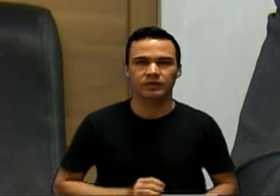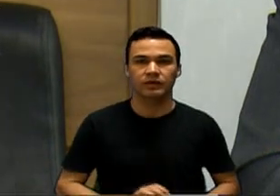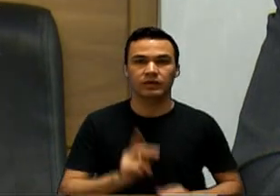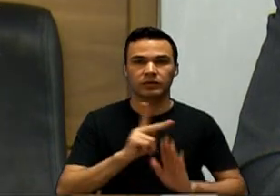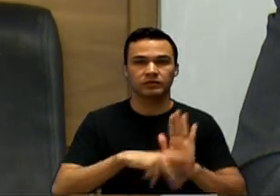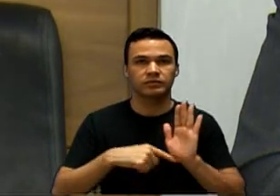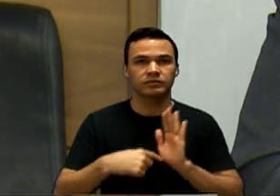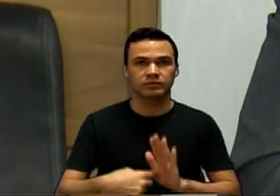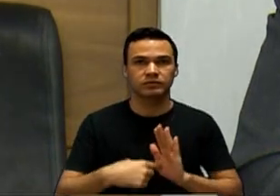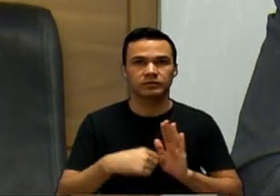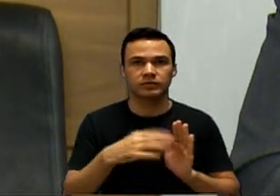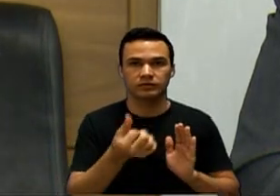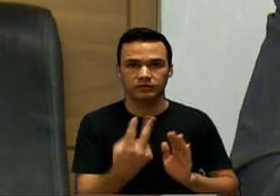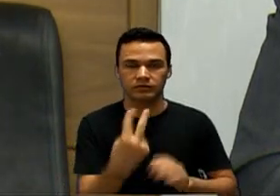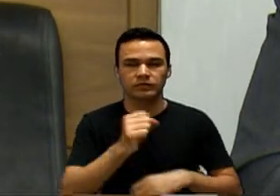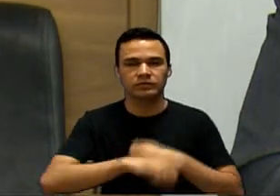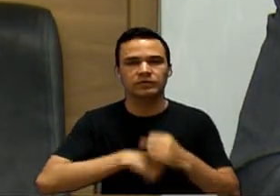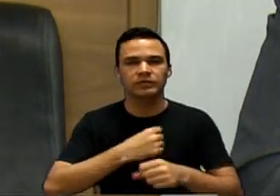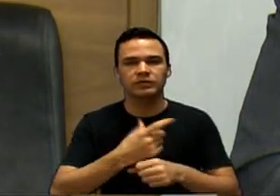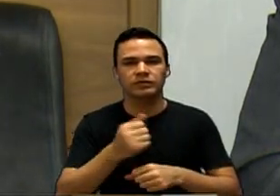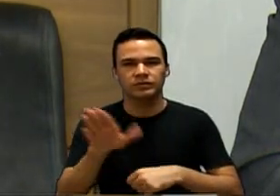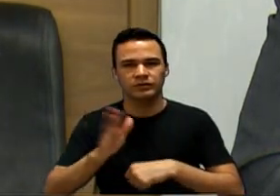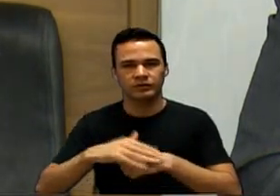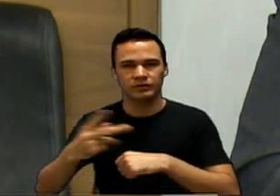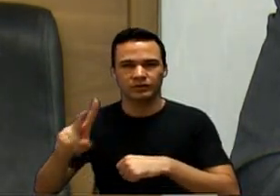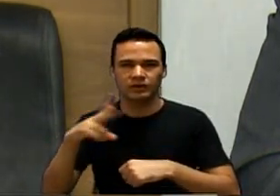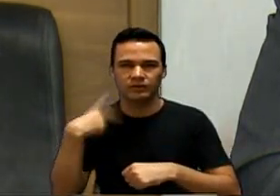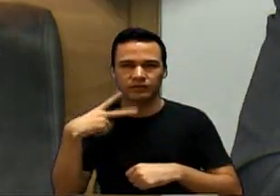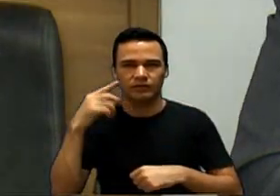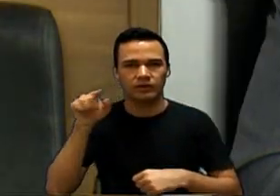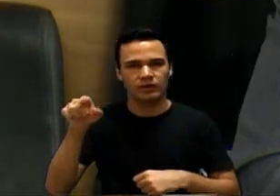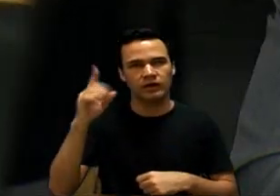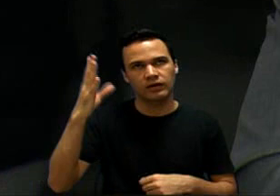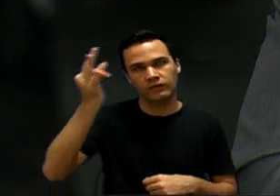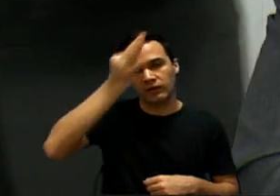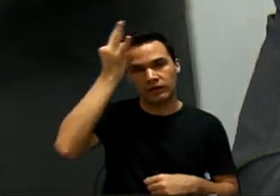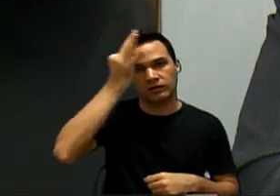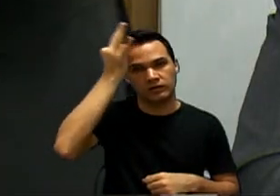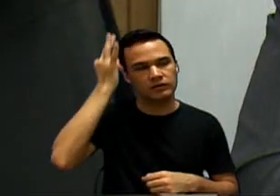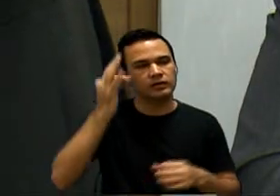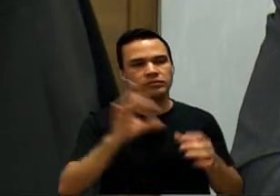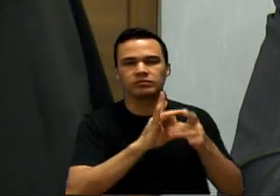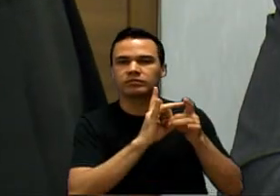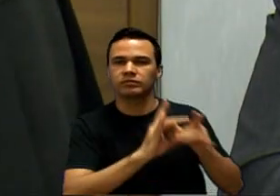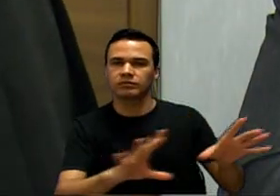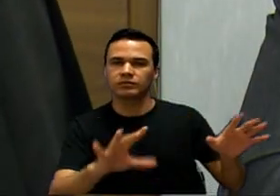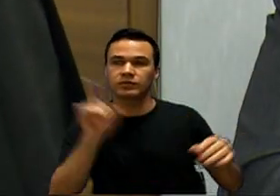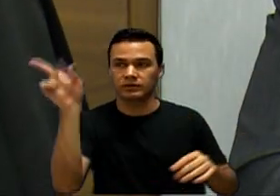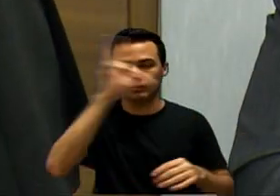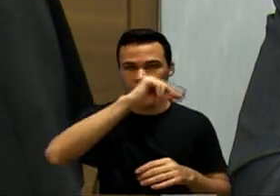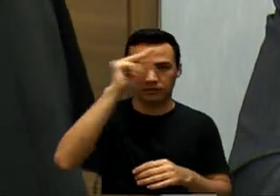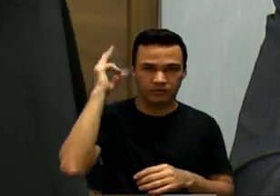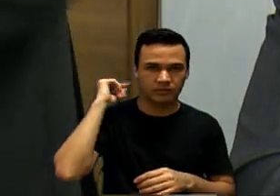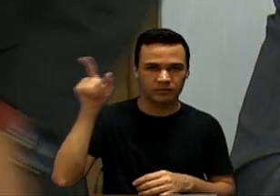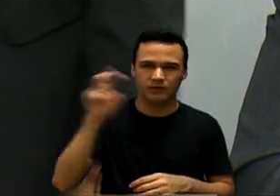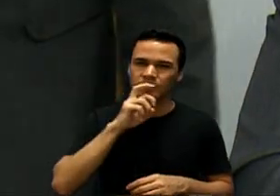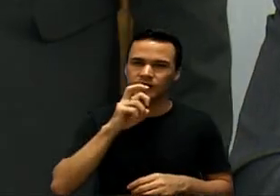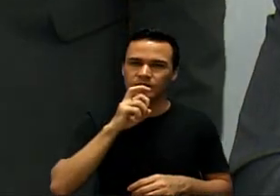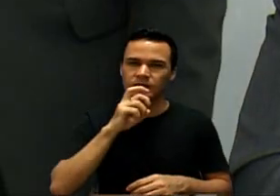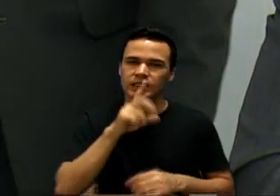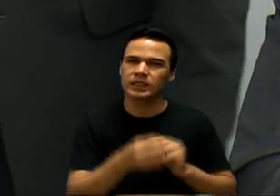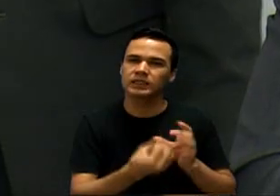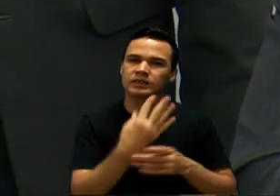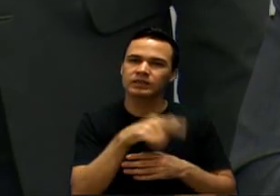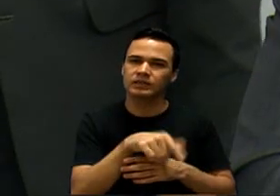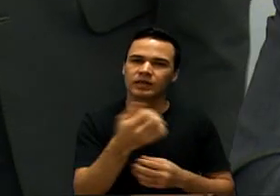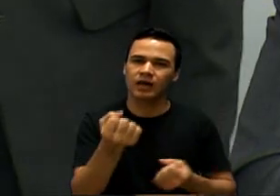Projeto de lei número 62, 2019, do vereador Fausto Pérez, dispõe sobre autorização para a Prefeitura de Sorocaba criar